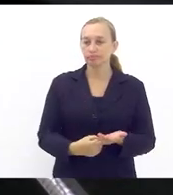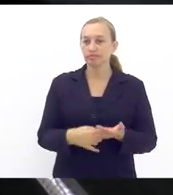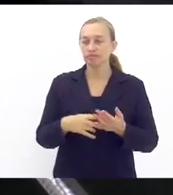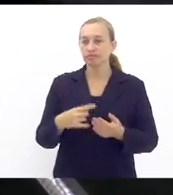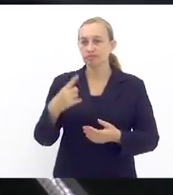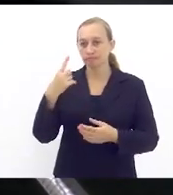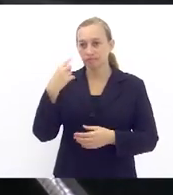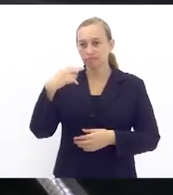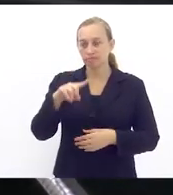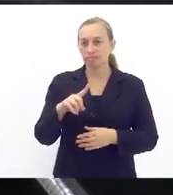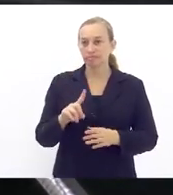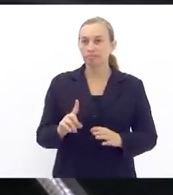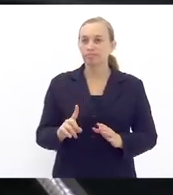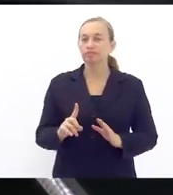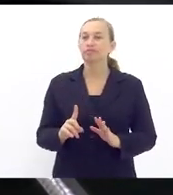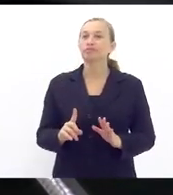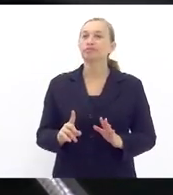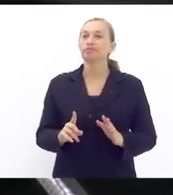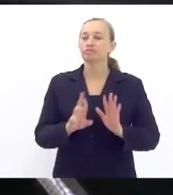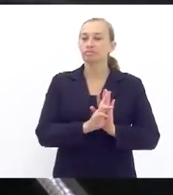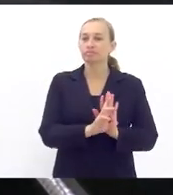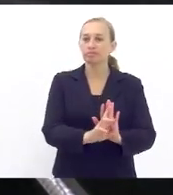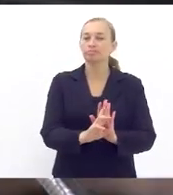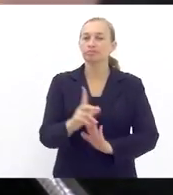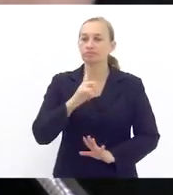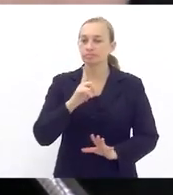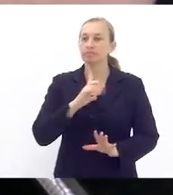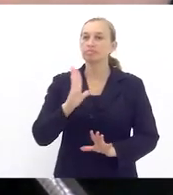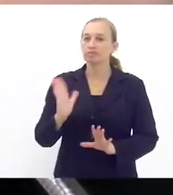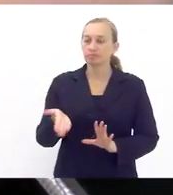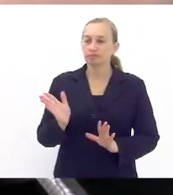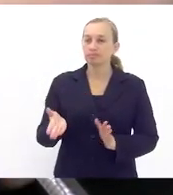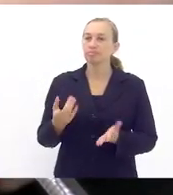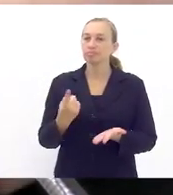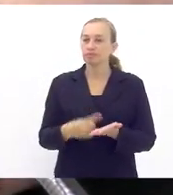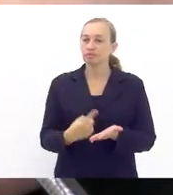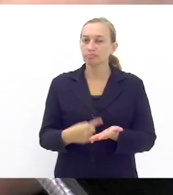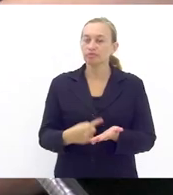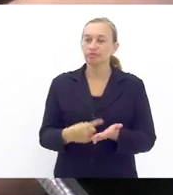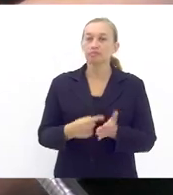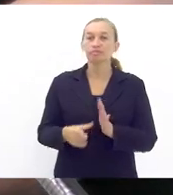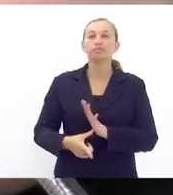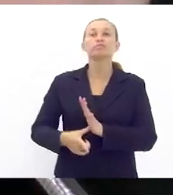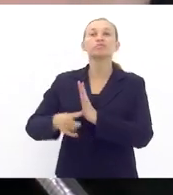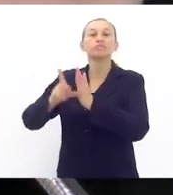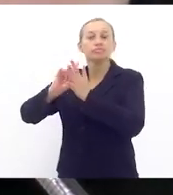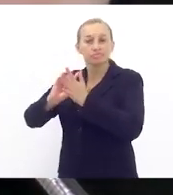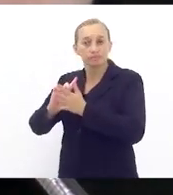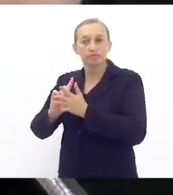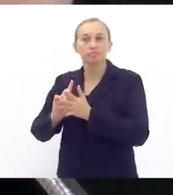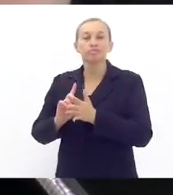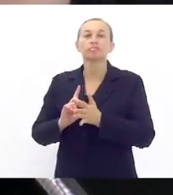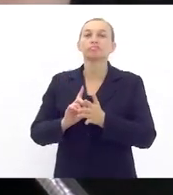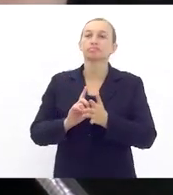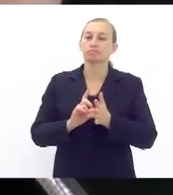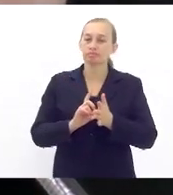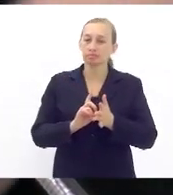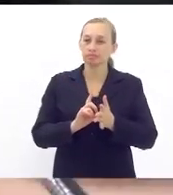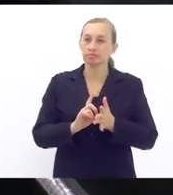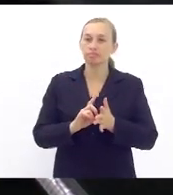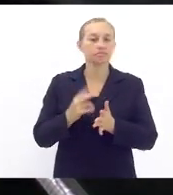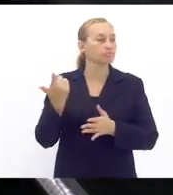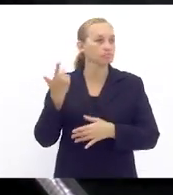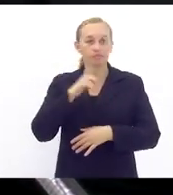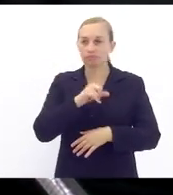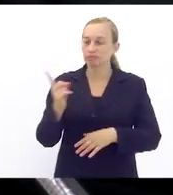representação mas ela tinha uma agenda externa já enfim programada e aí não conseguiu